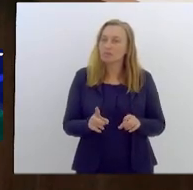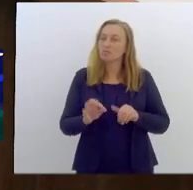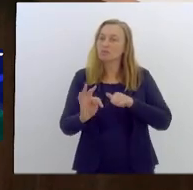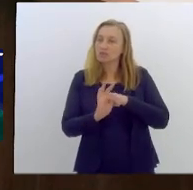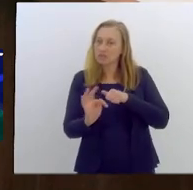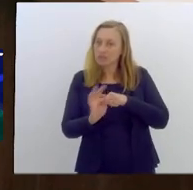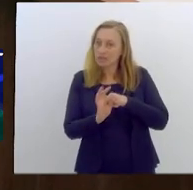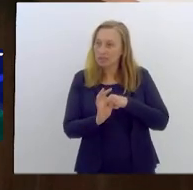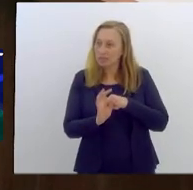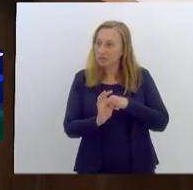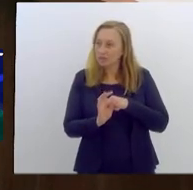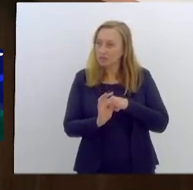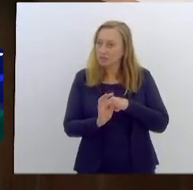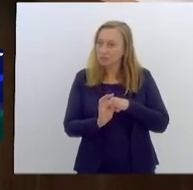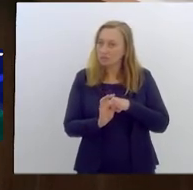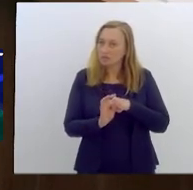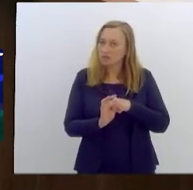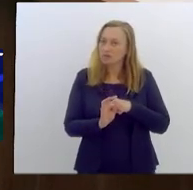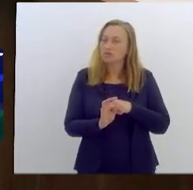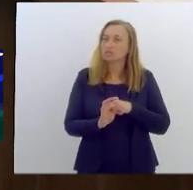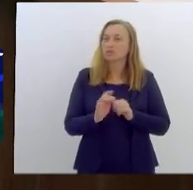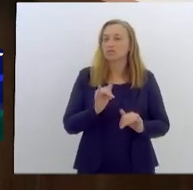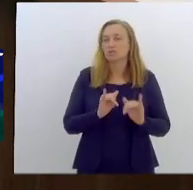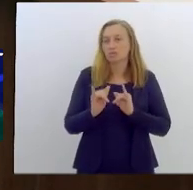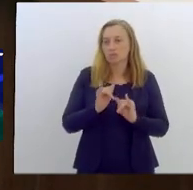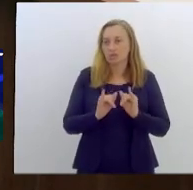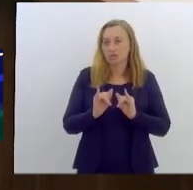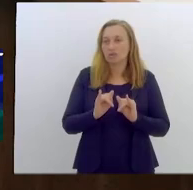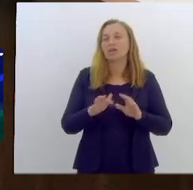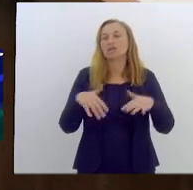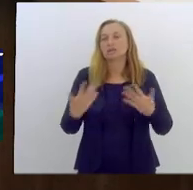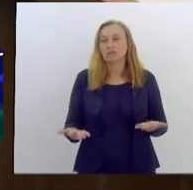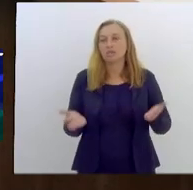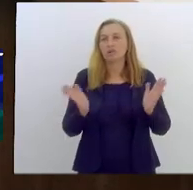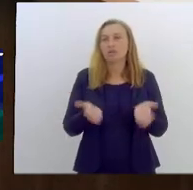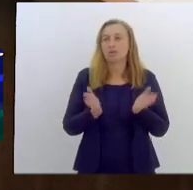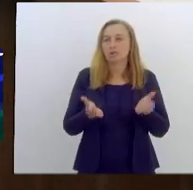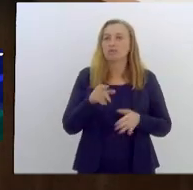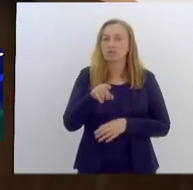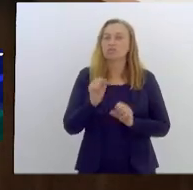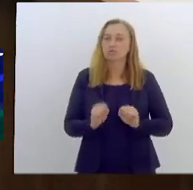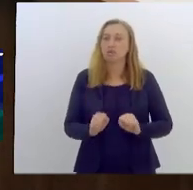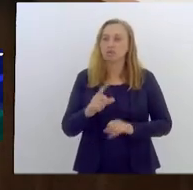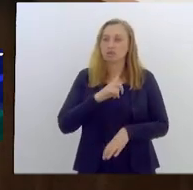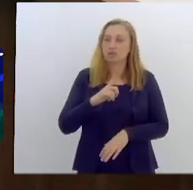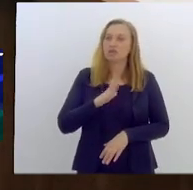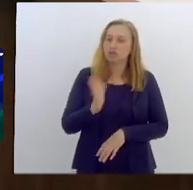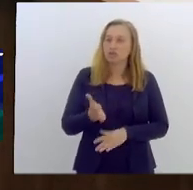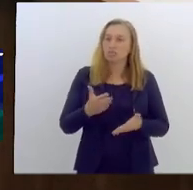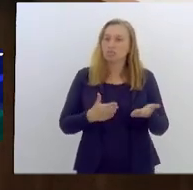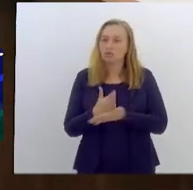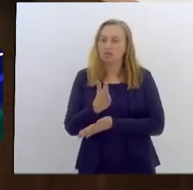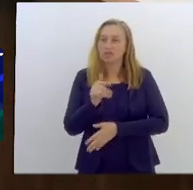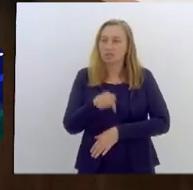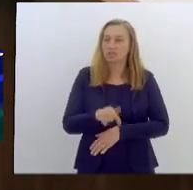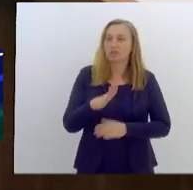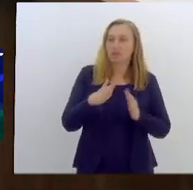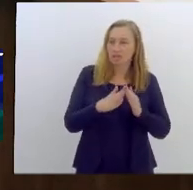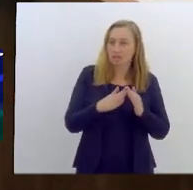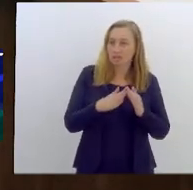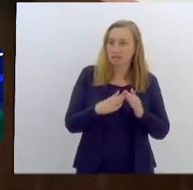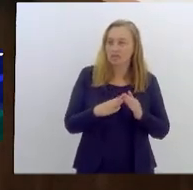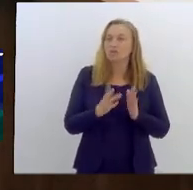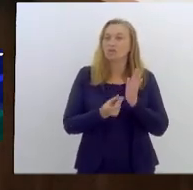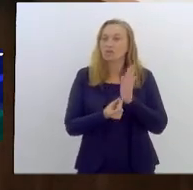técnico de indexação dos dados. Então, a partir de agora, você pode ter, como já foi aprovado aqui pela Casa,